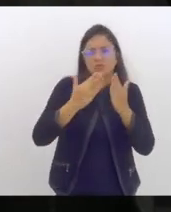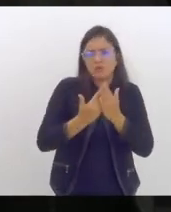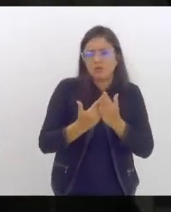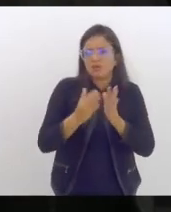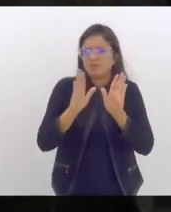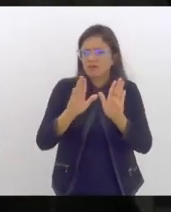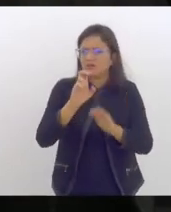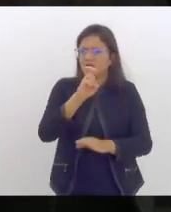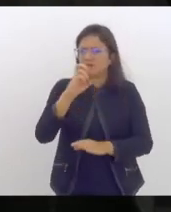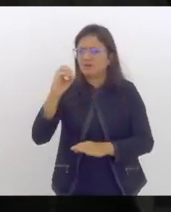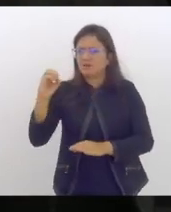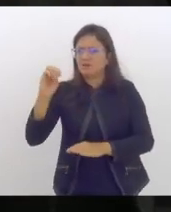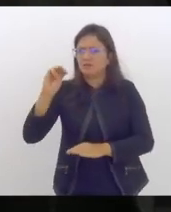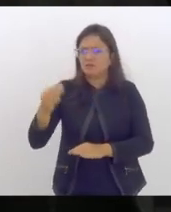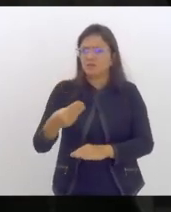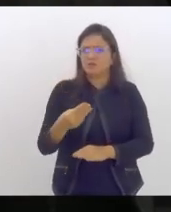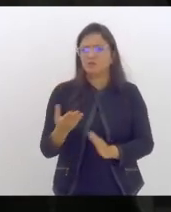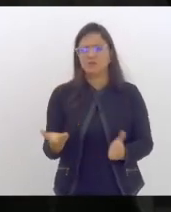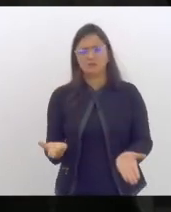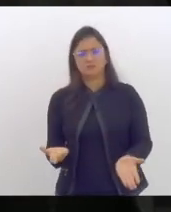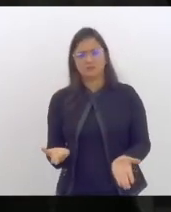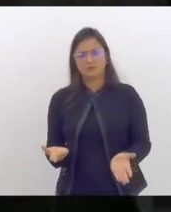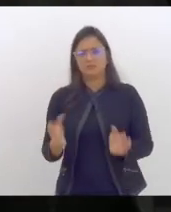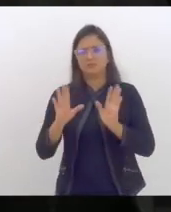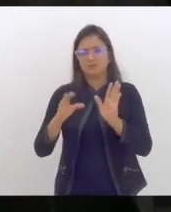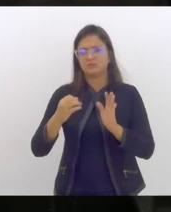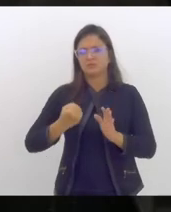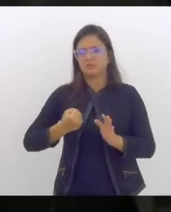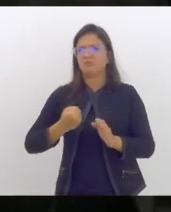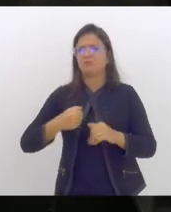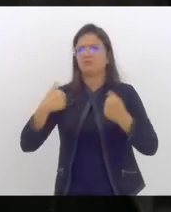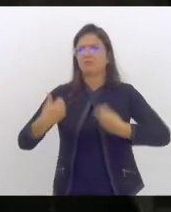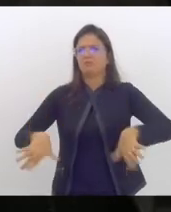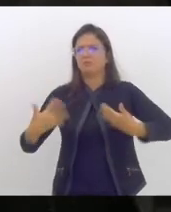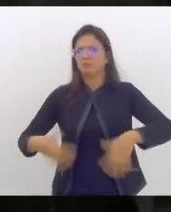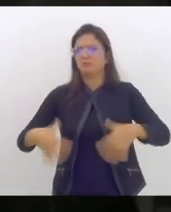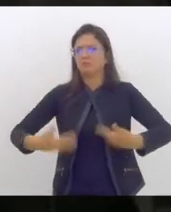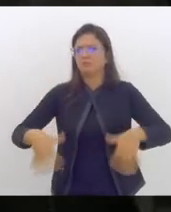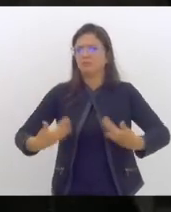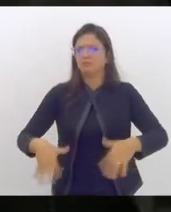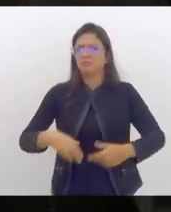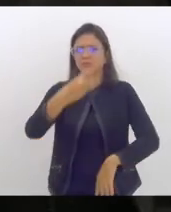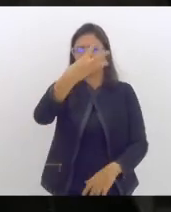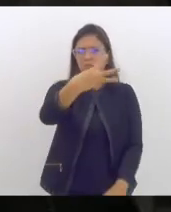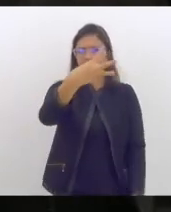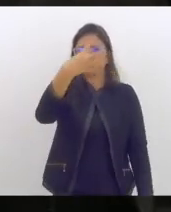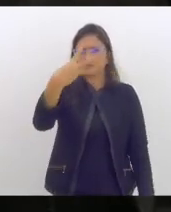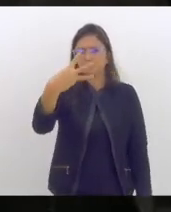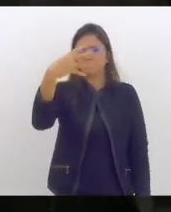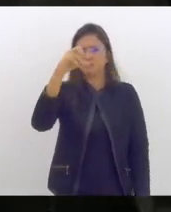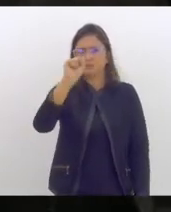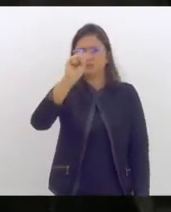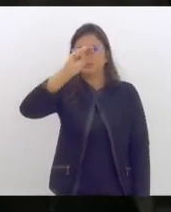milhões, mas vai, o número é bastante significativo, a